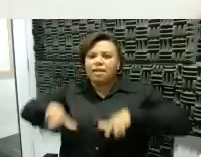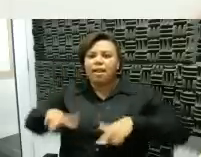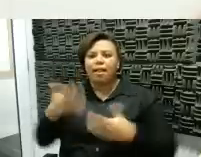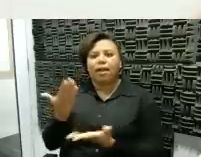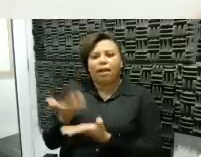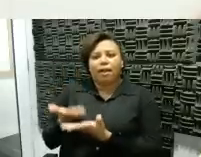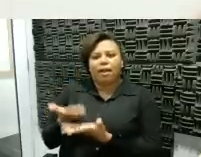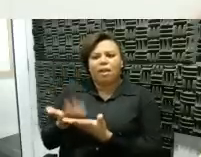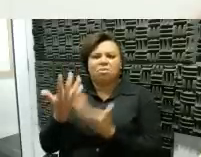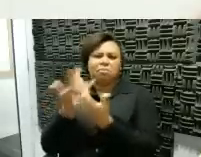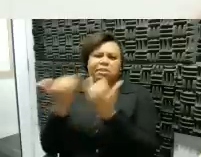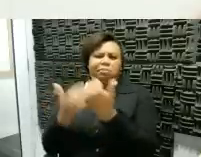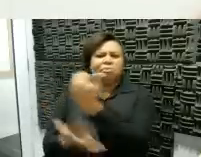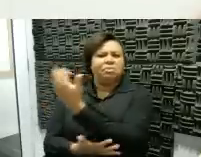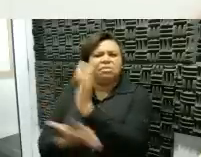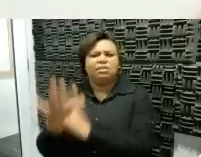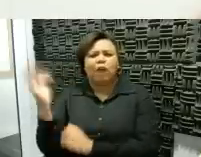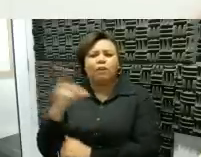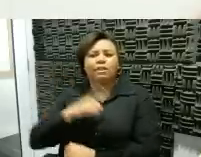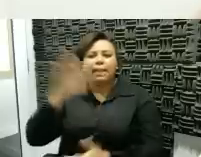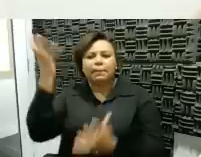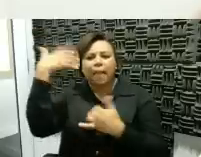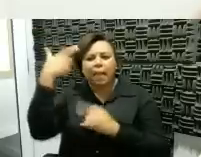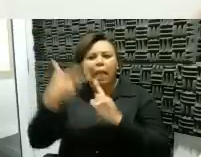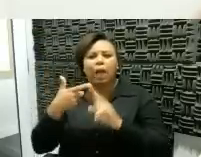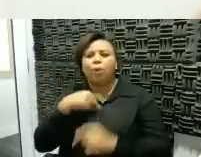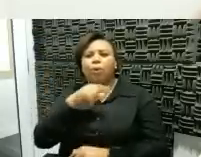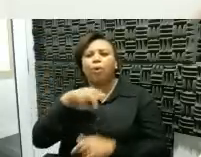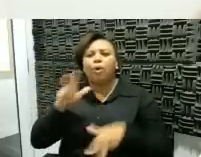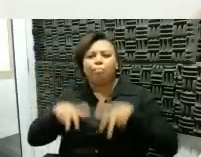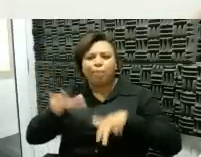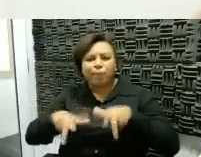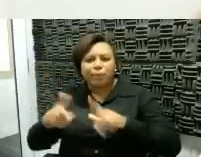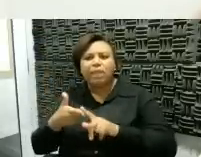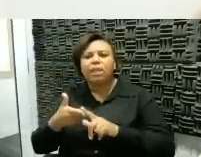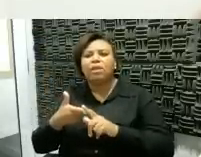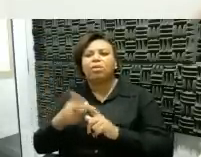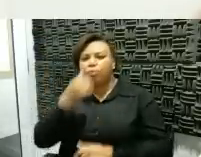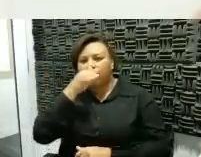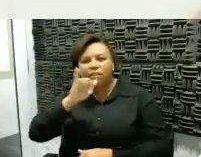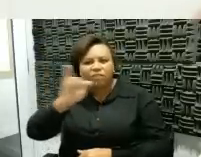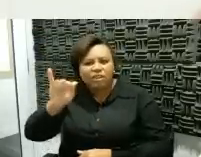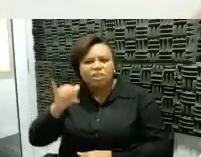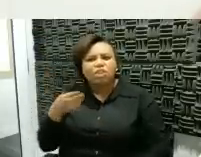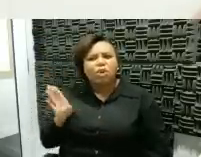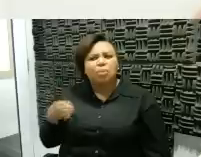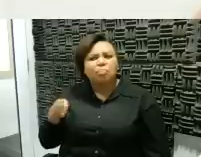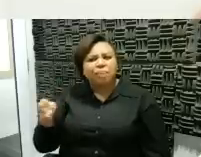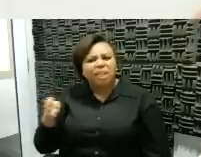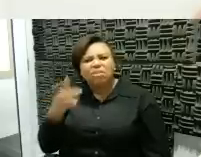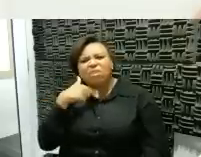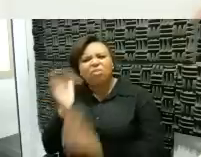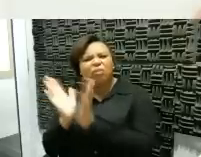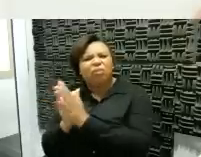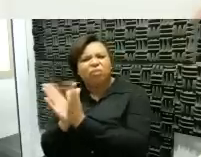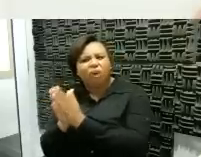macaco um pinguim um elefante um peixe acho que aquilo é uma foca e um cachorro ou um lobo sei lá um